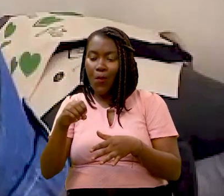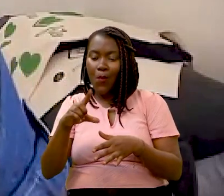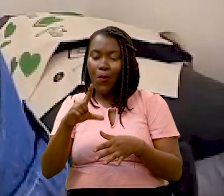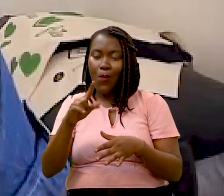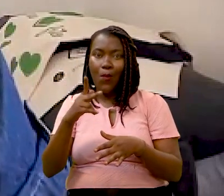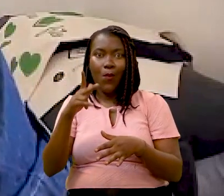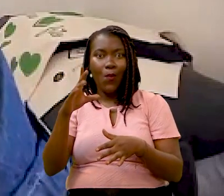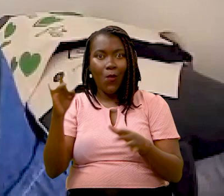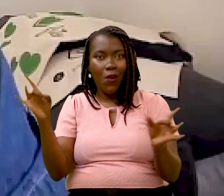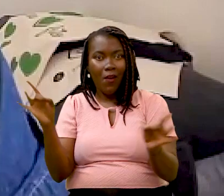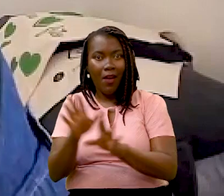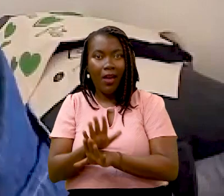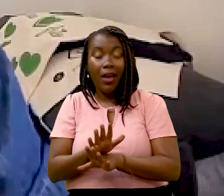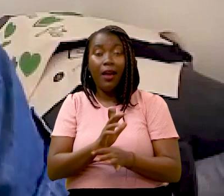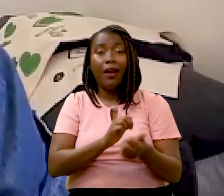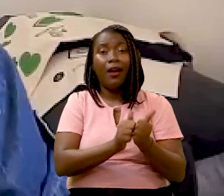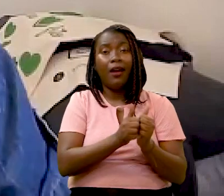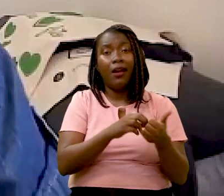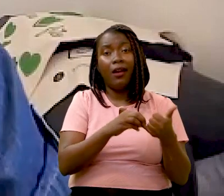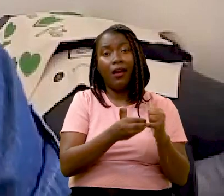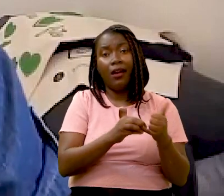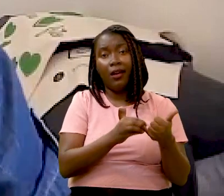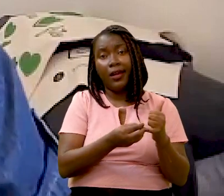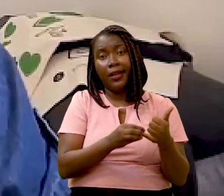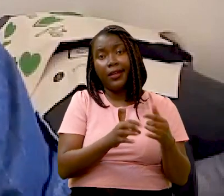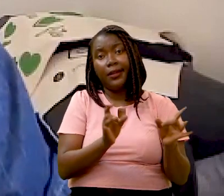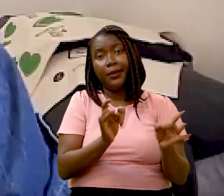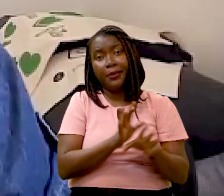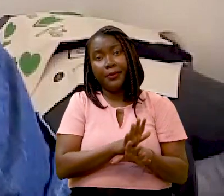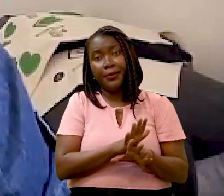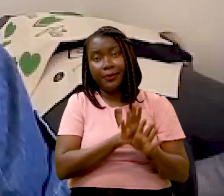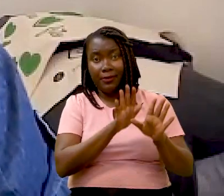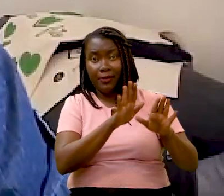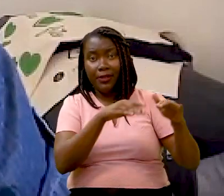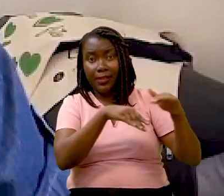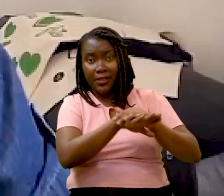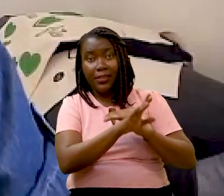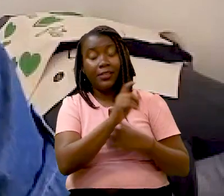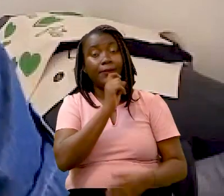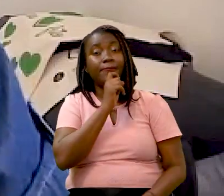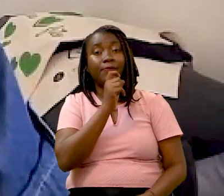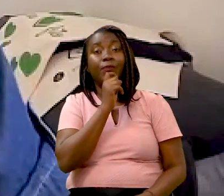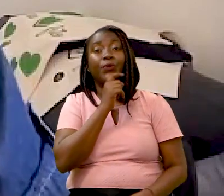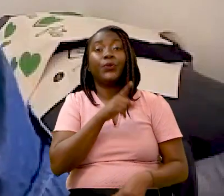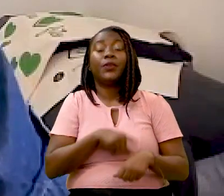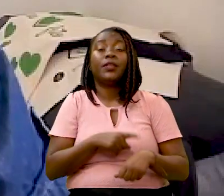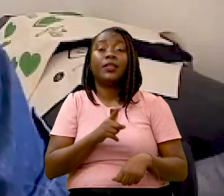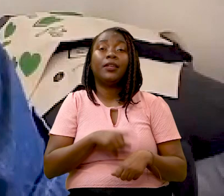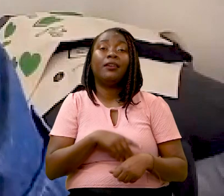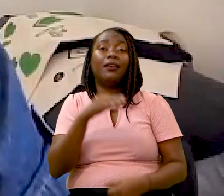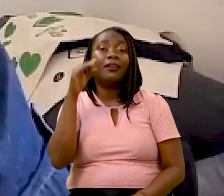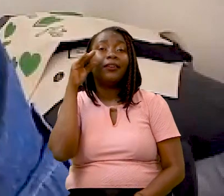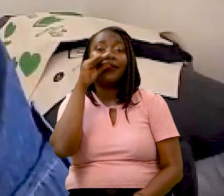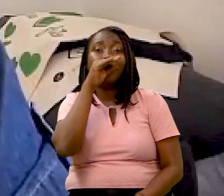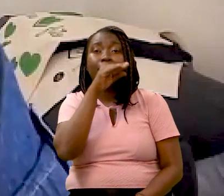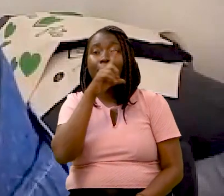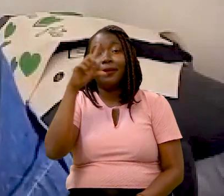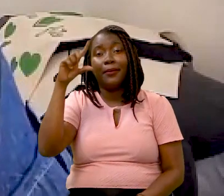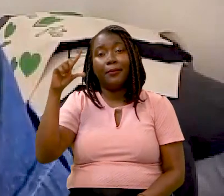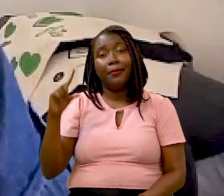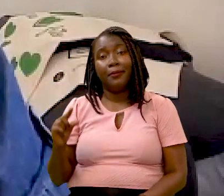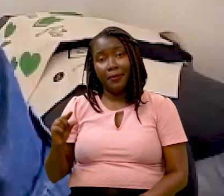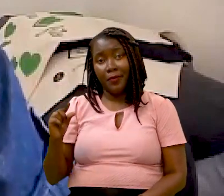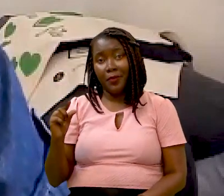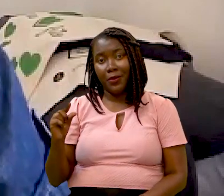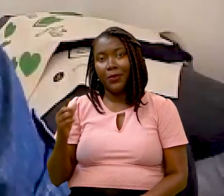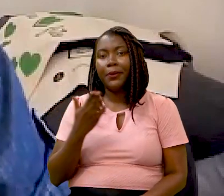já deixar o arroz e o feijão prontos ali na geladeira, o tempo de aquecimento vai ser menor